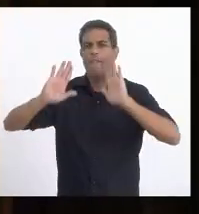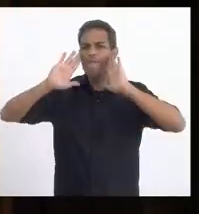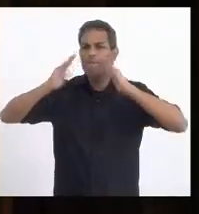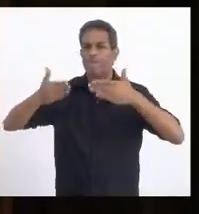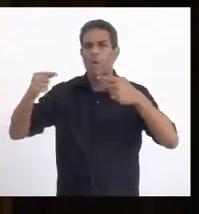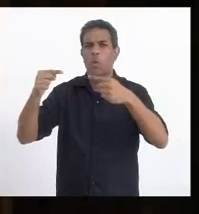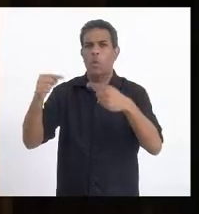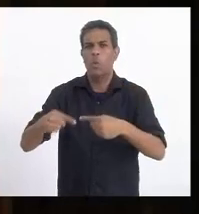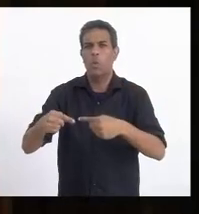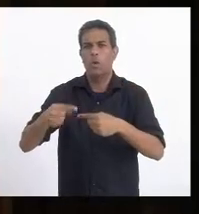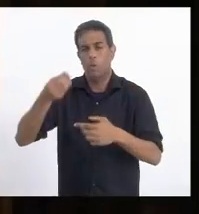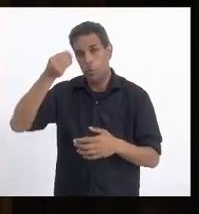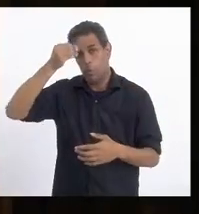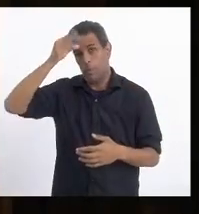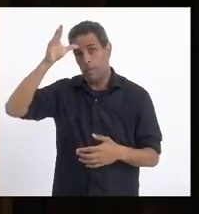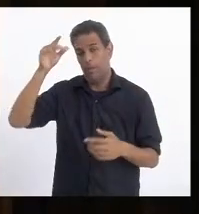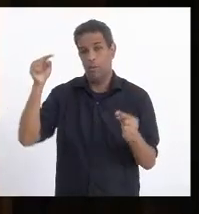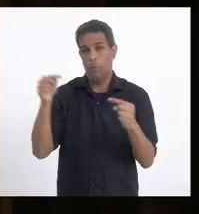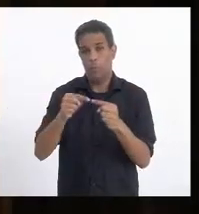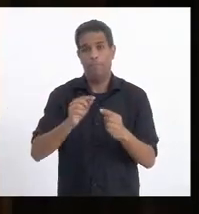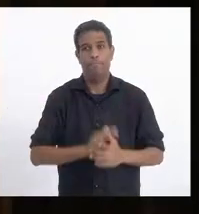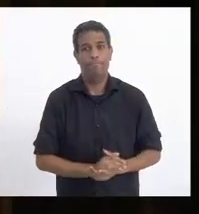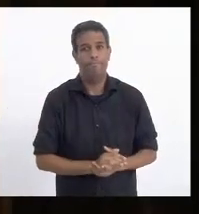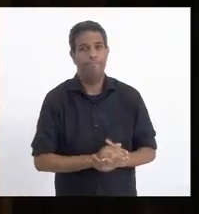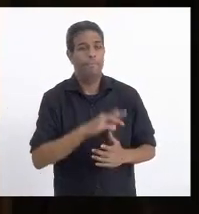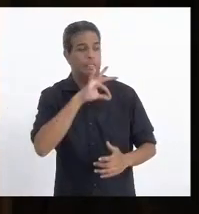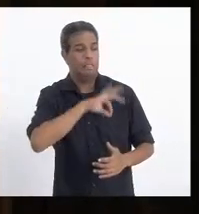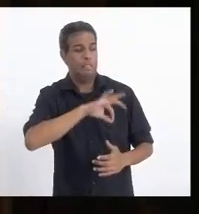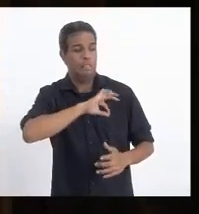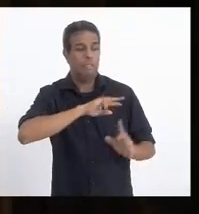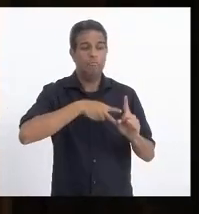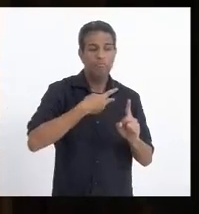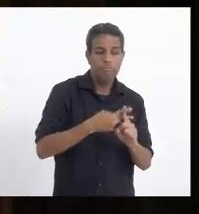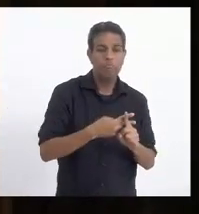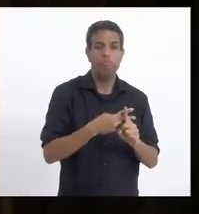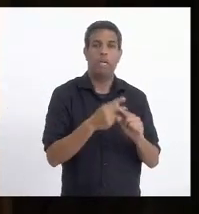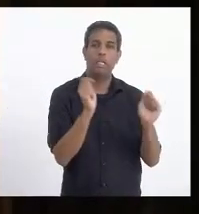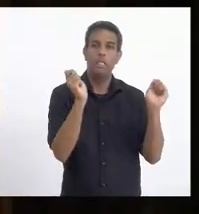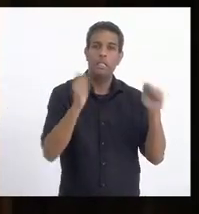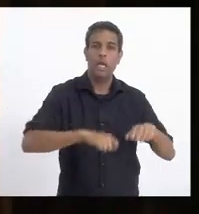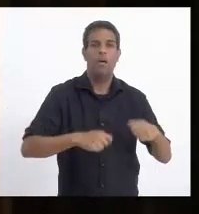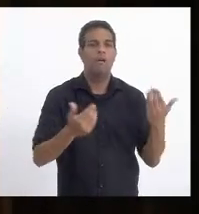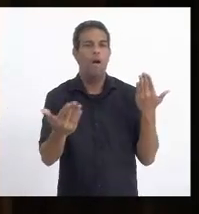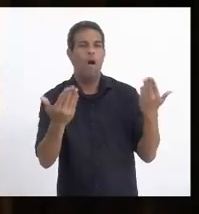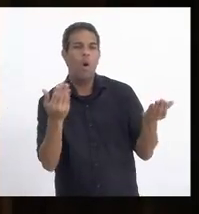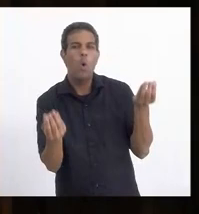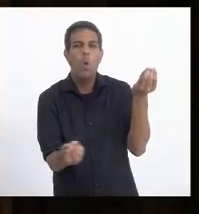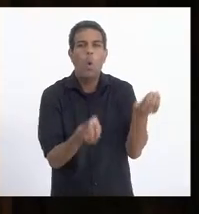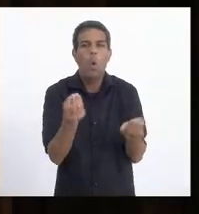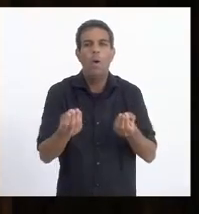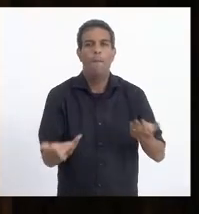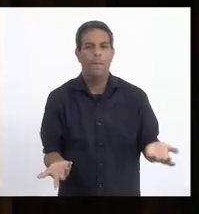é um saber se tem gratificação é relativa